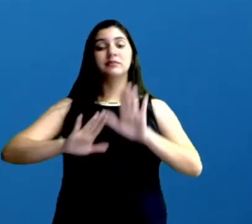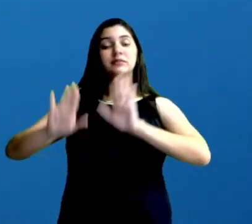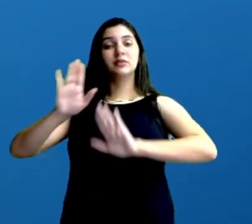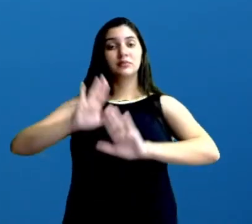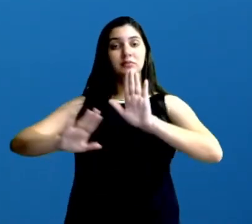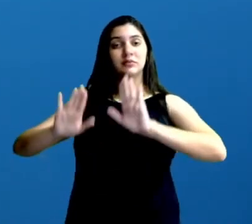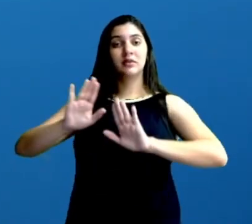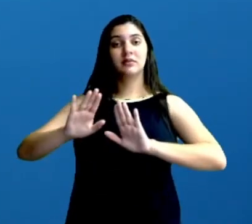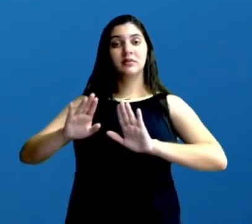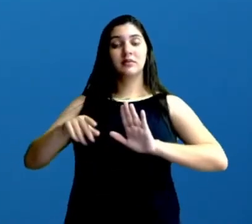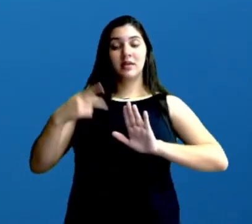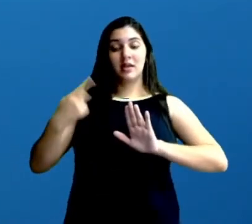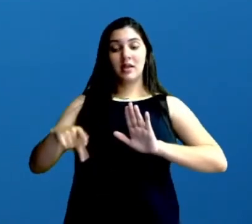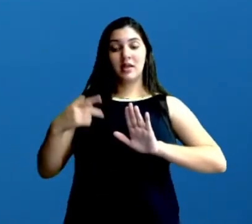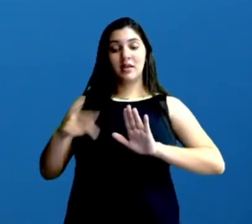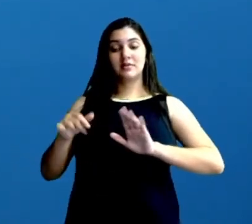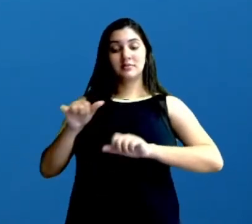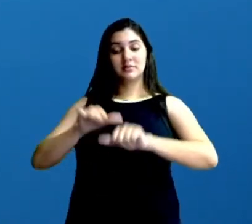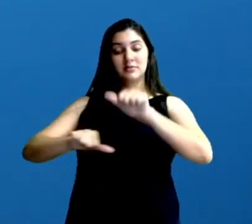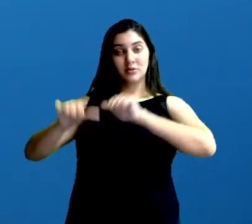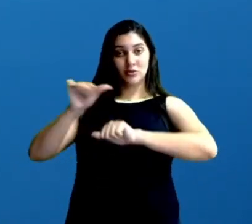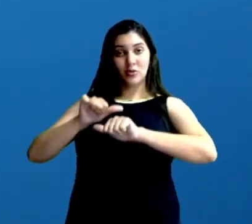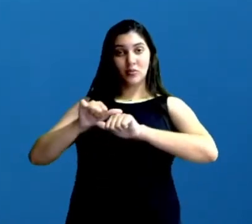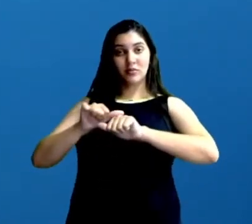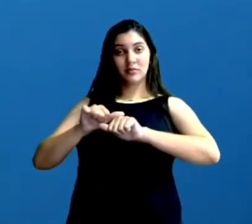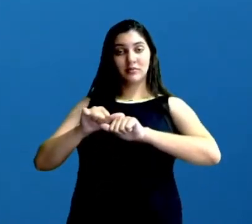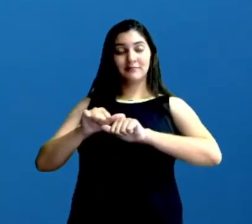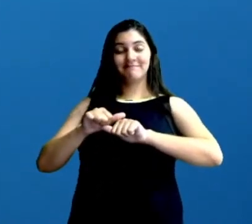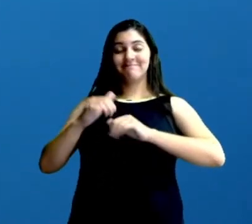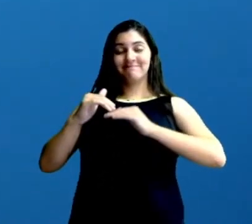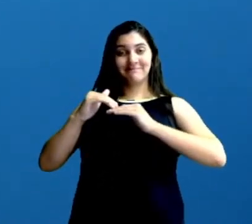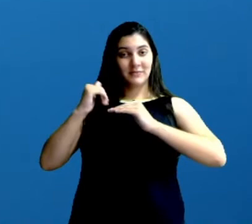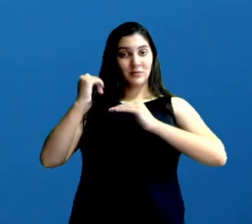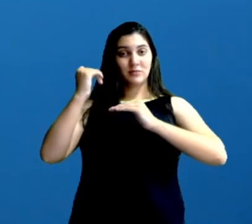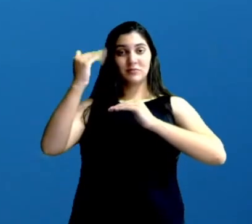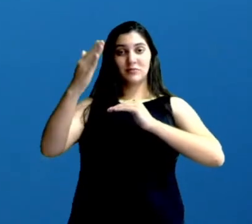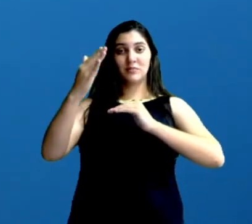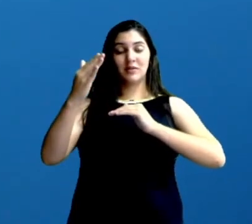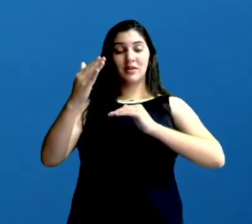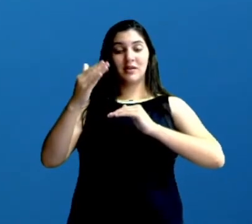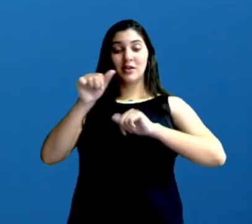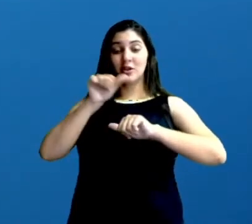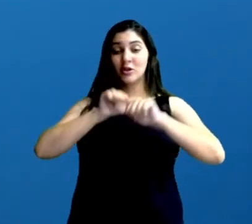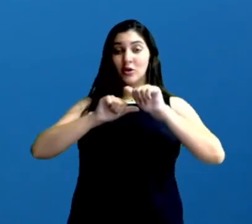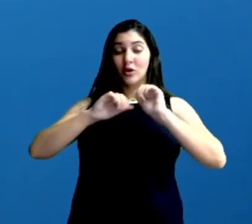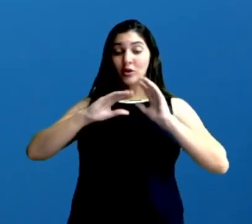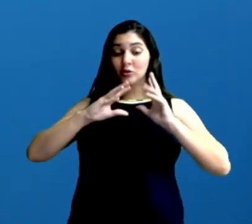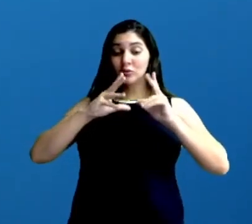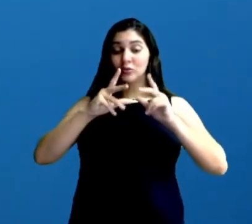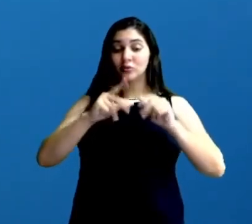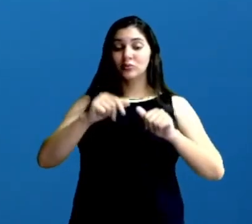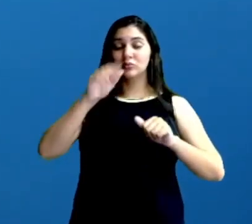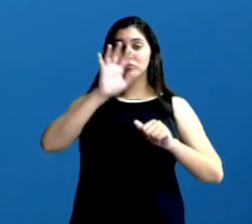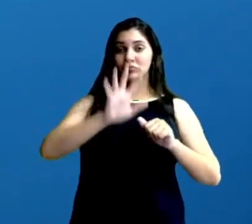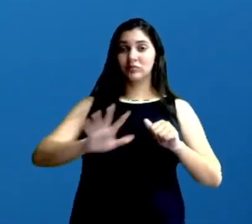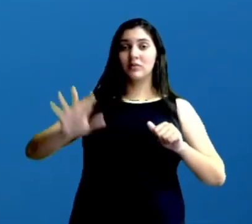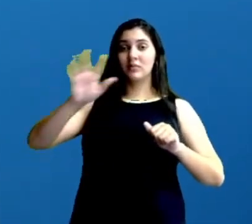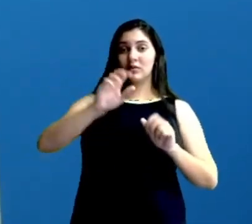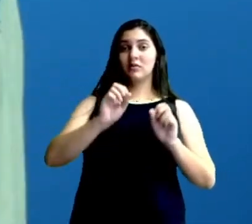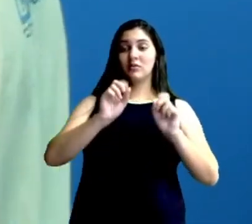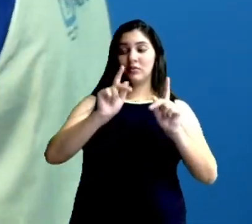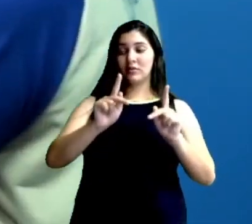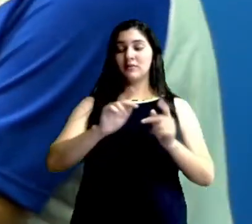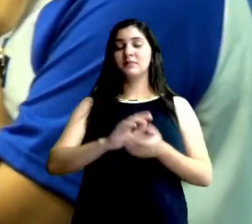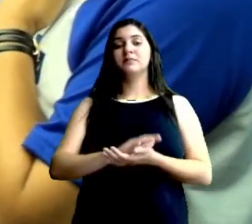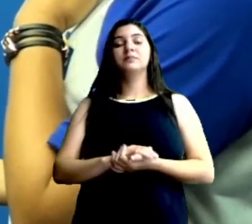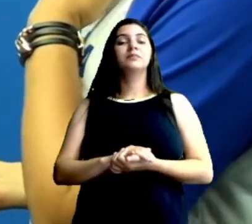para que essa questão da modificação, ela não sobressaia aquilo e altere totalmente a paisagem. Ok,